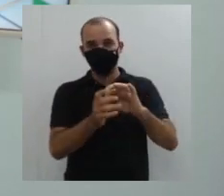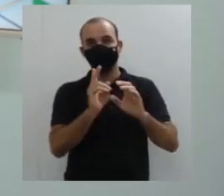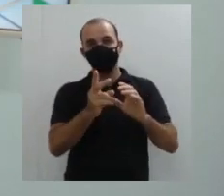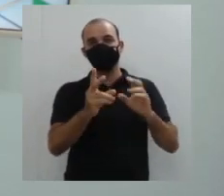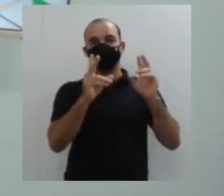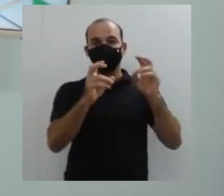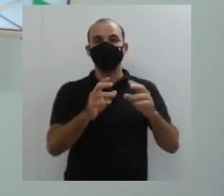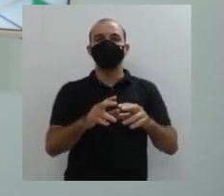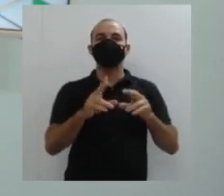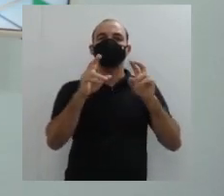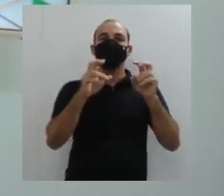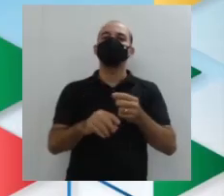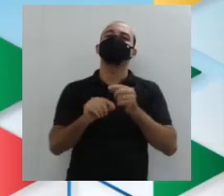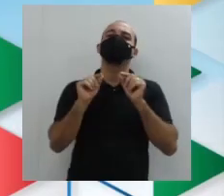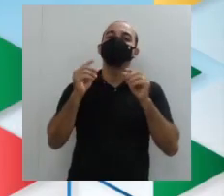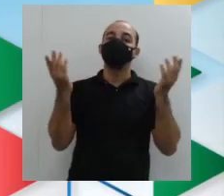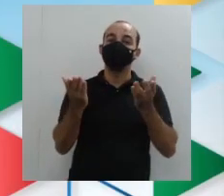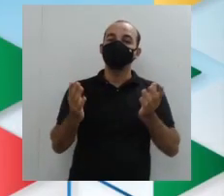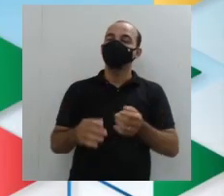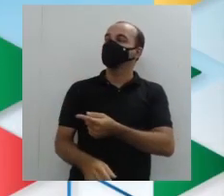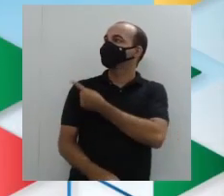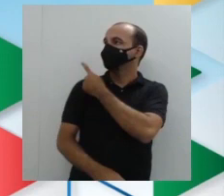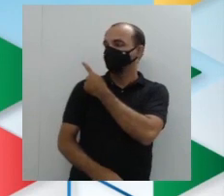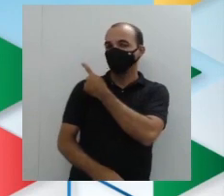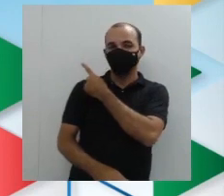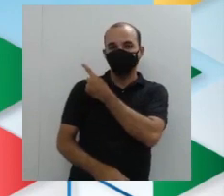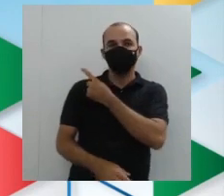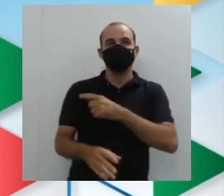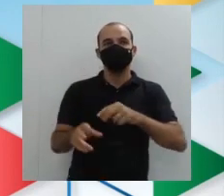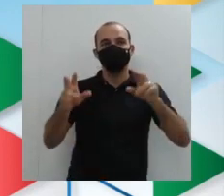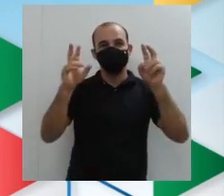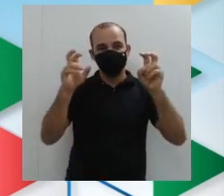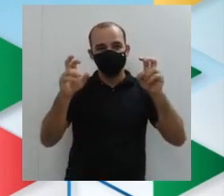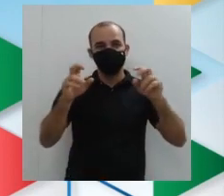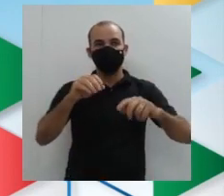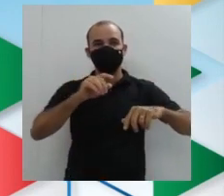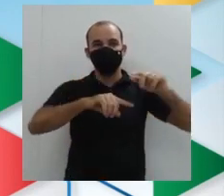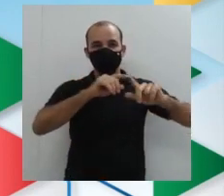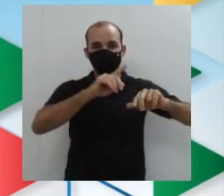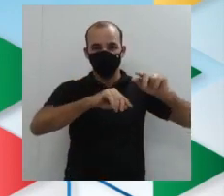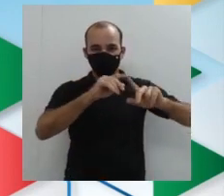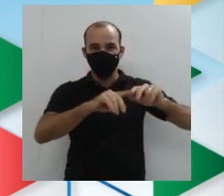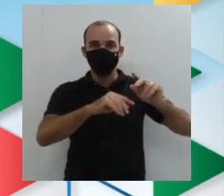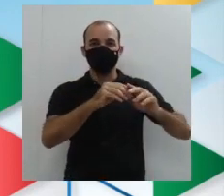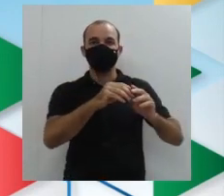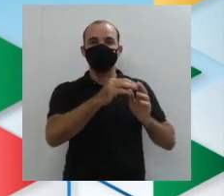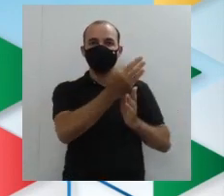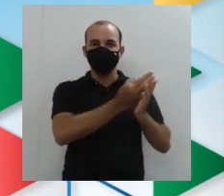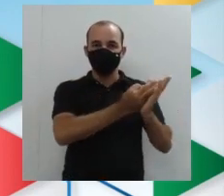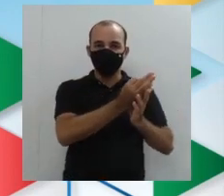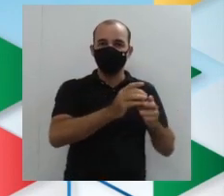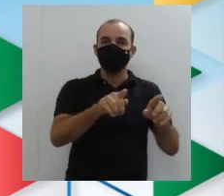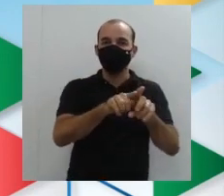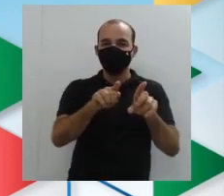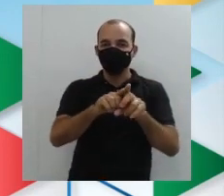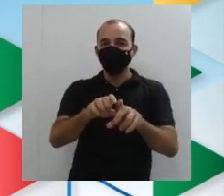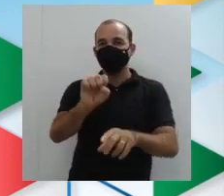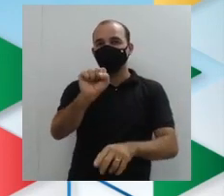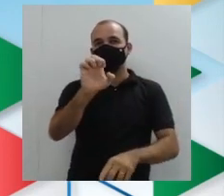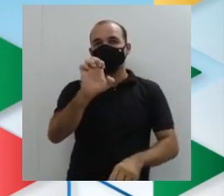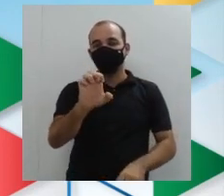o tema? Olhando para a tela, nós temos aqui recursos estilísticos e semióticos,